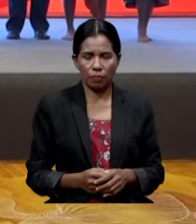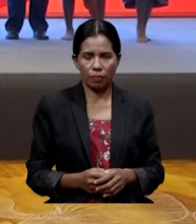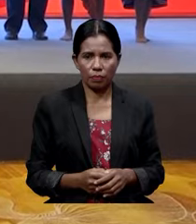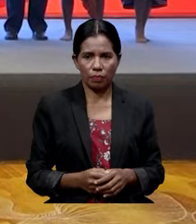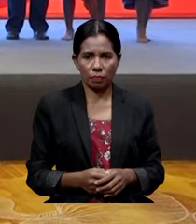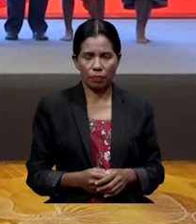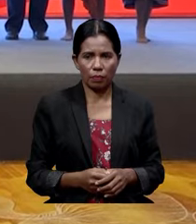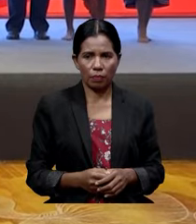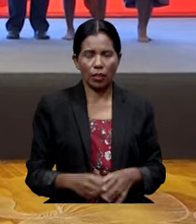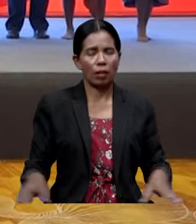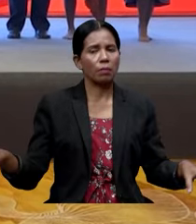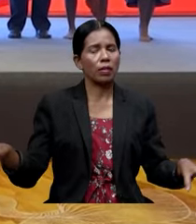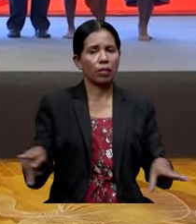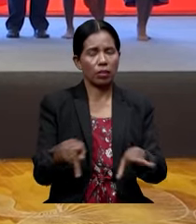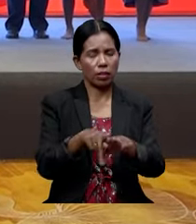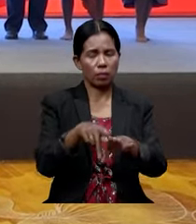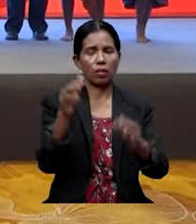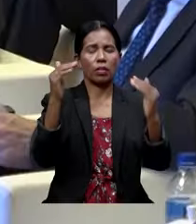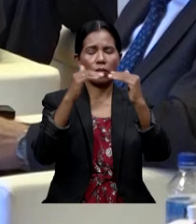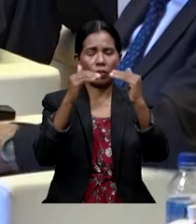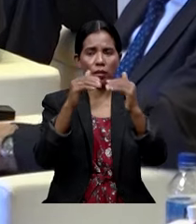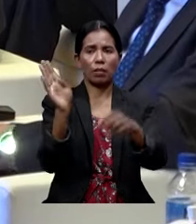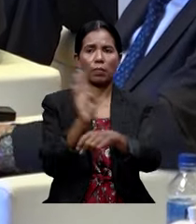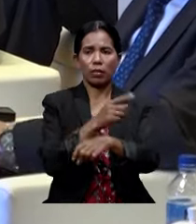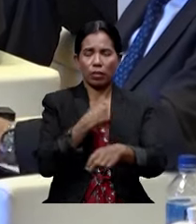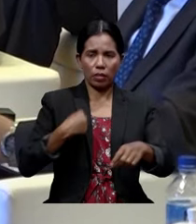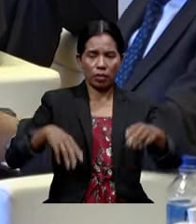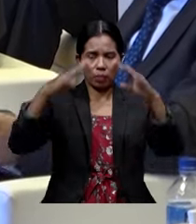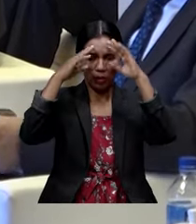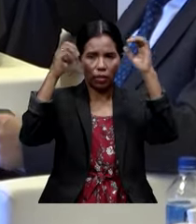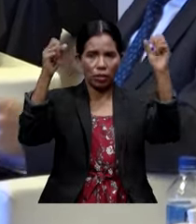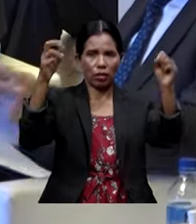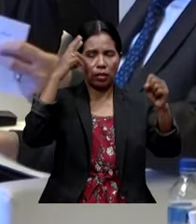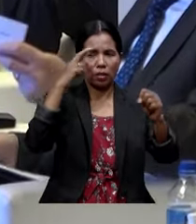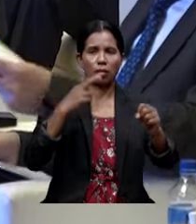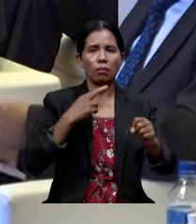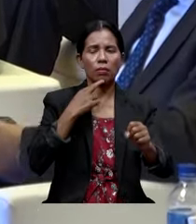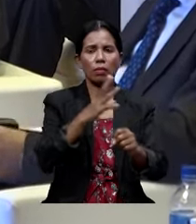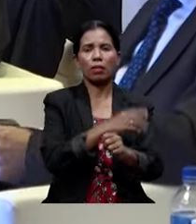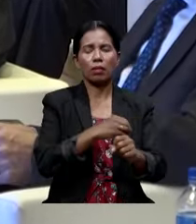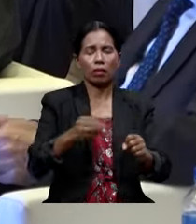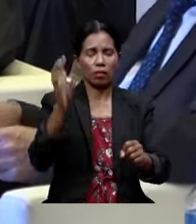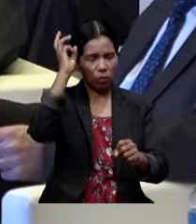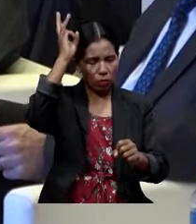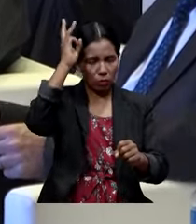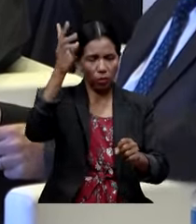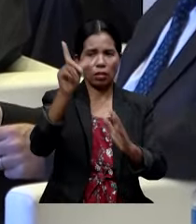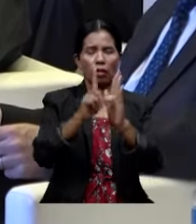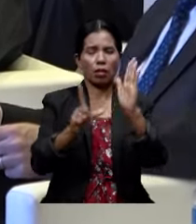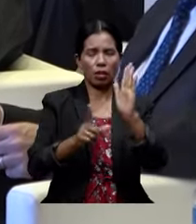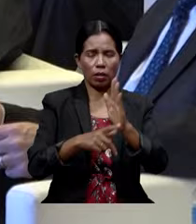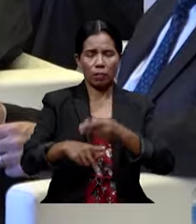Hafoim participa fórum business de Behalau ia Beijing, China, presidente da República, Zé Ramos Horta, preocupa com a lei de